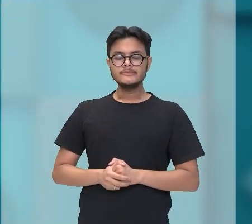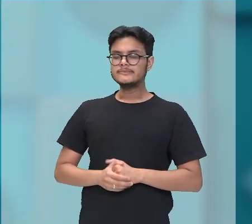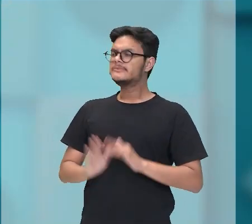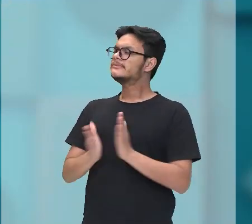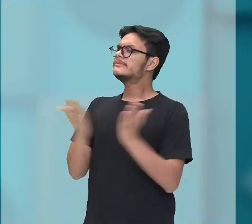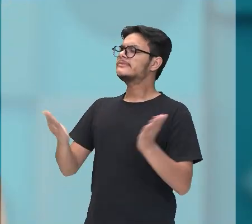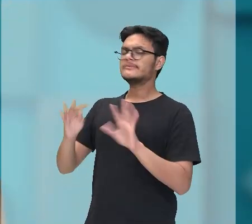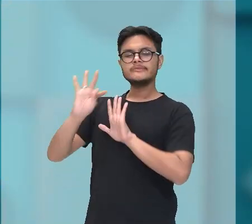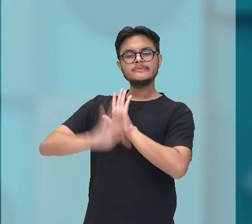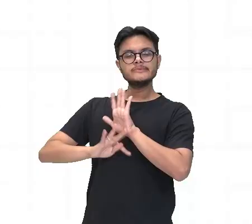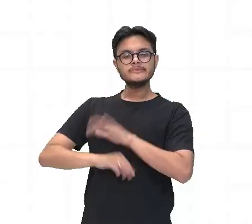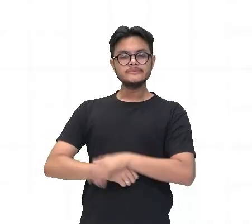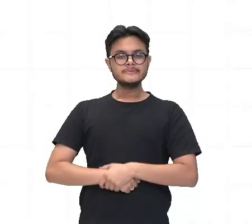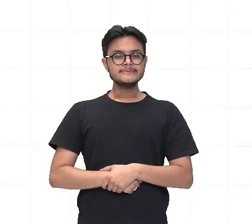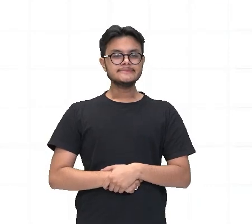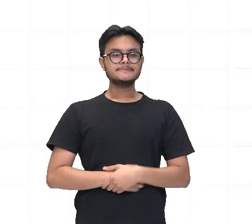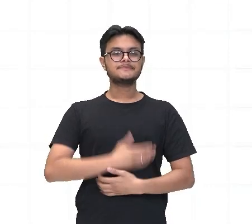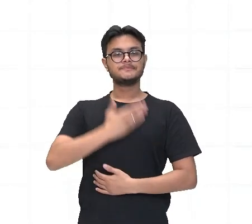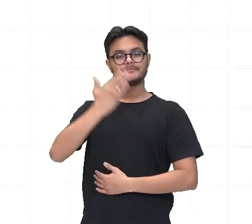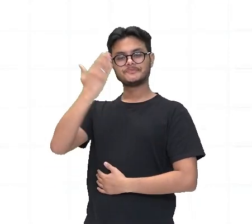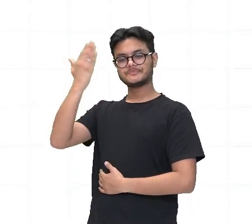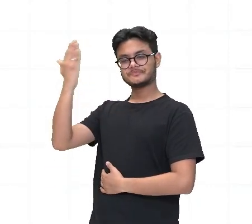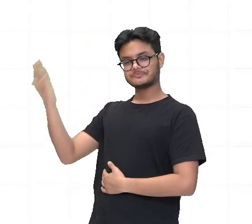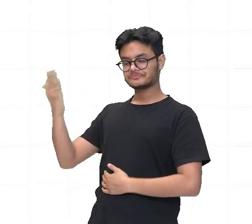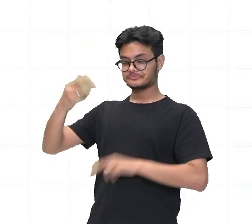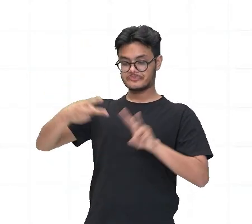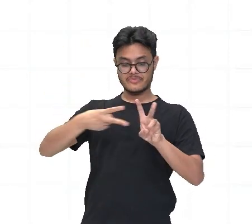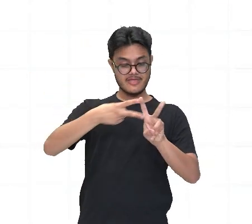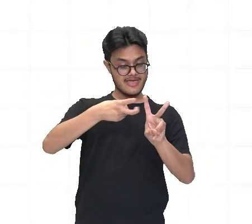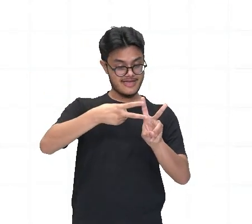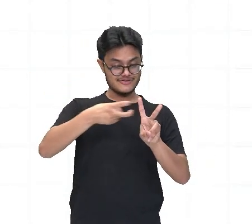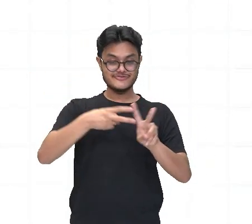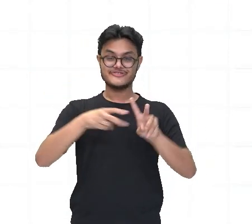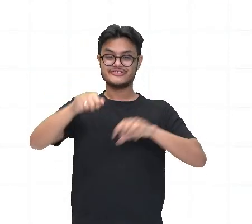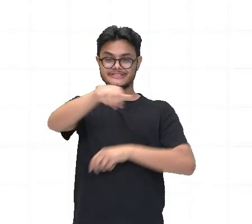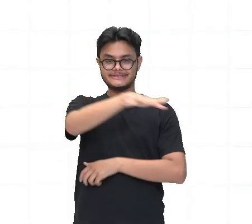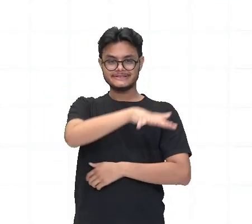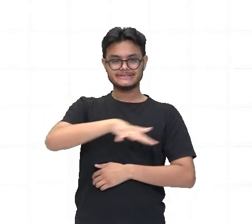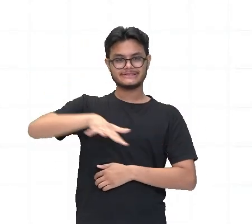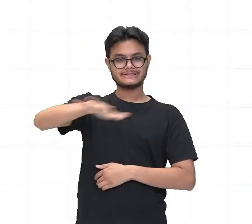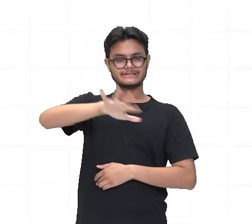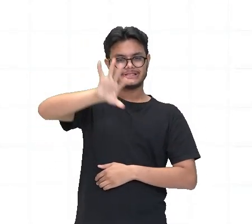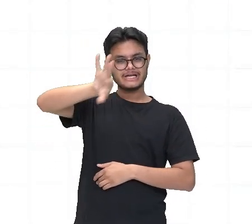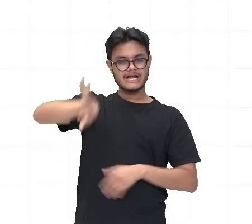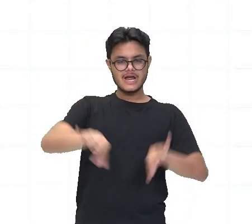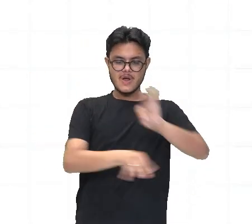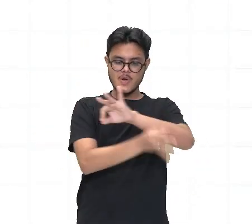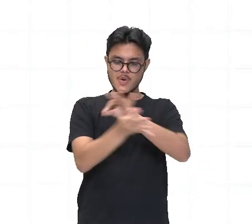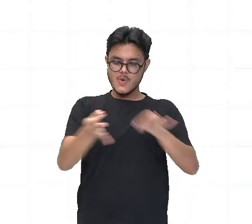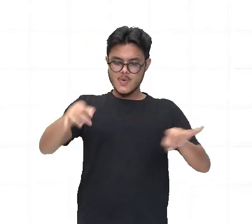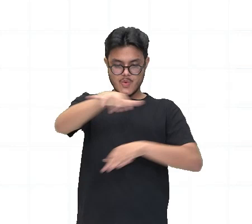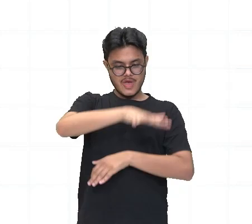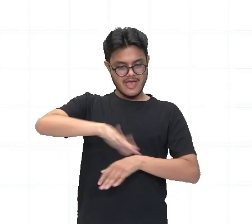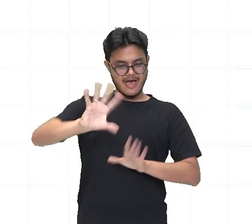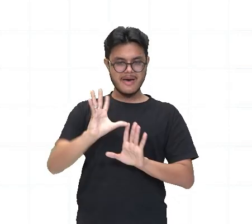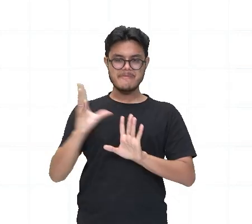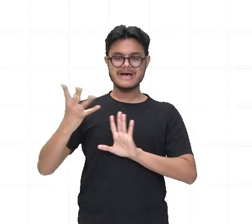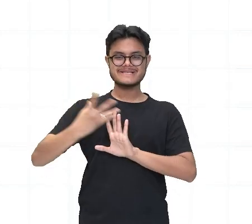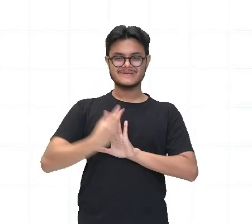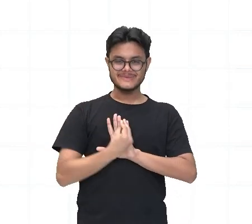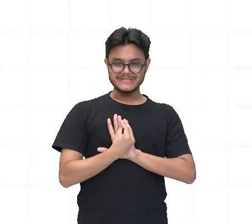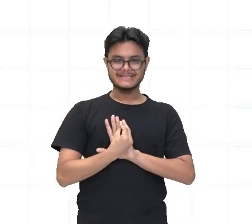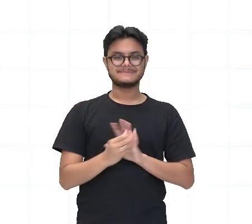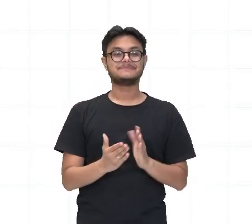ao texto. Trançados indígenas, né, são uma forma de transmissão de conhecimento na região